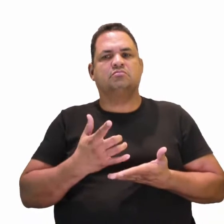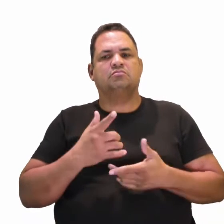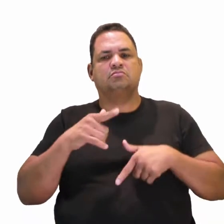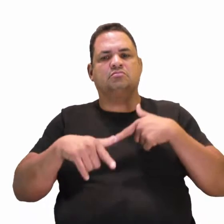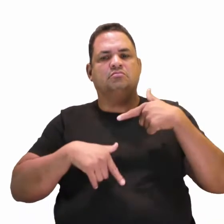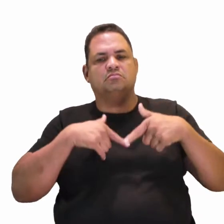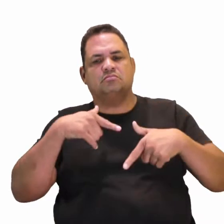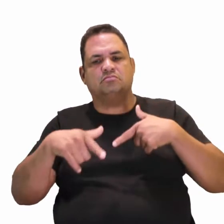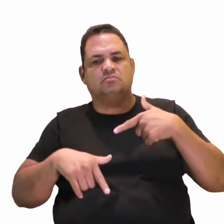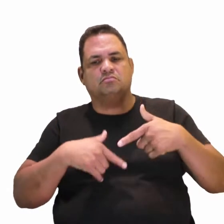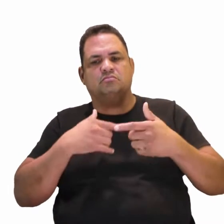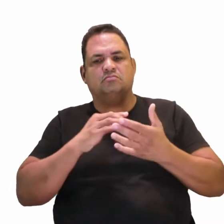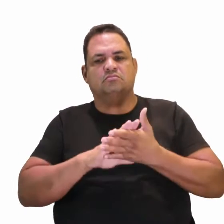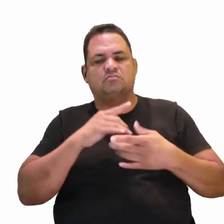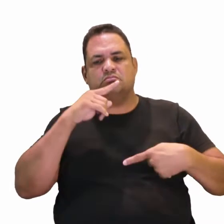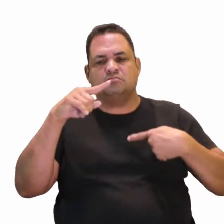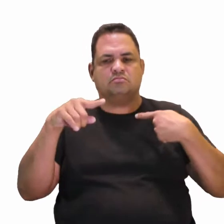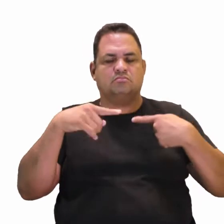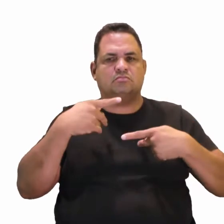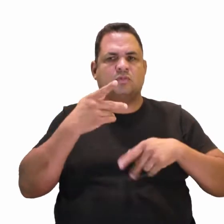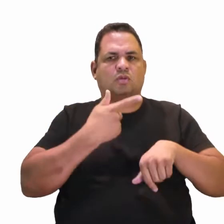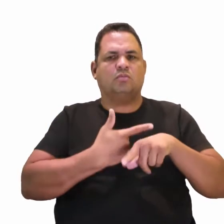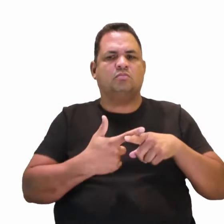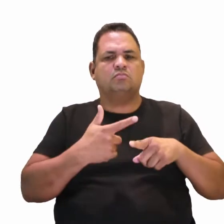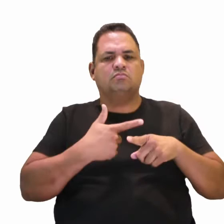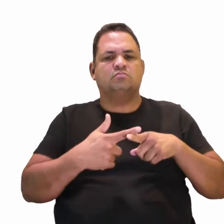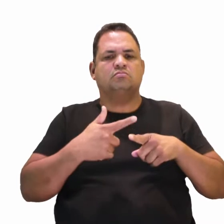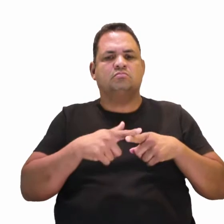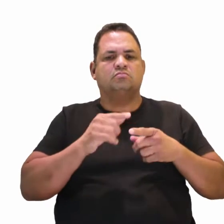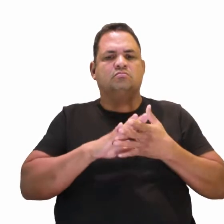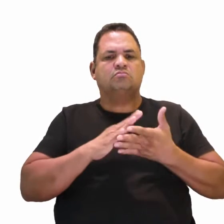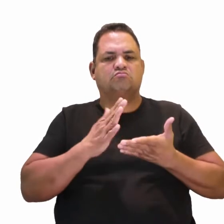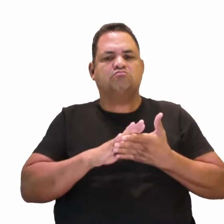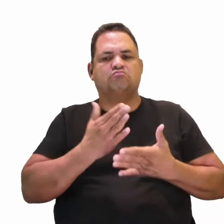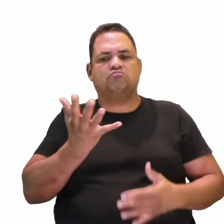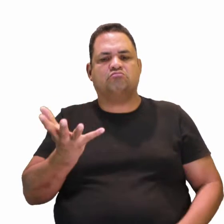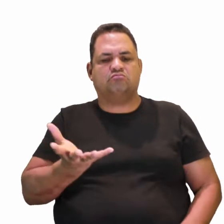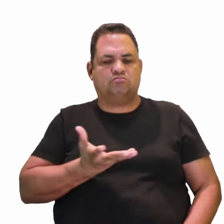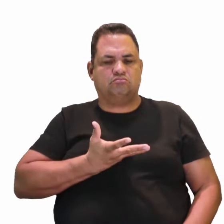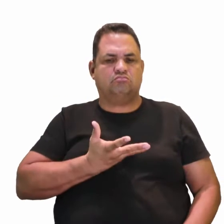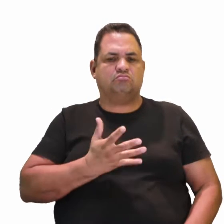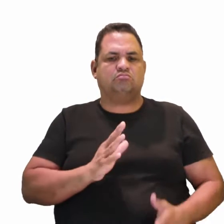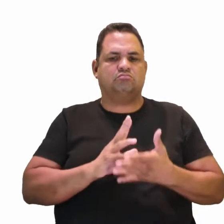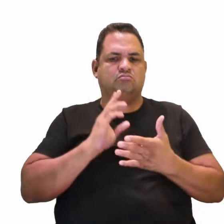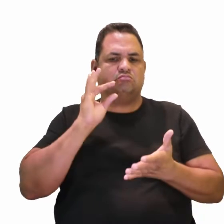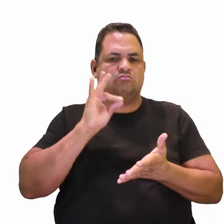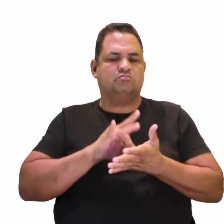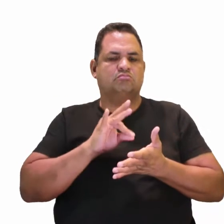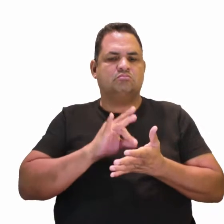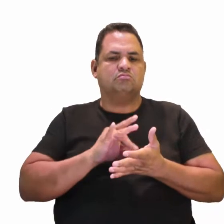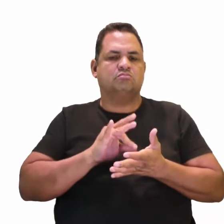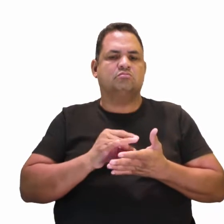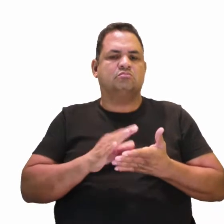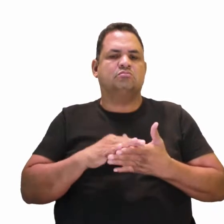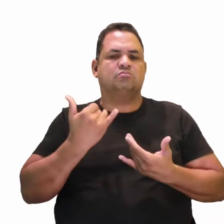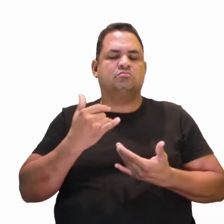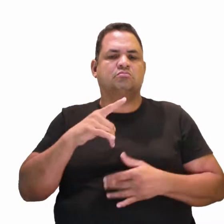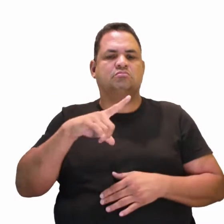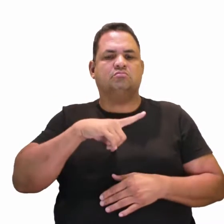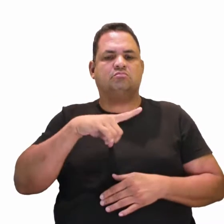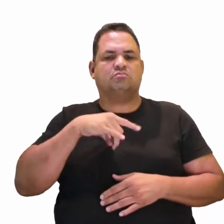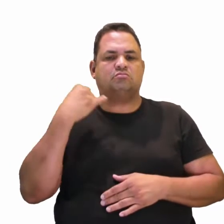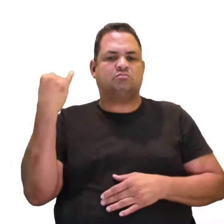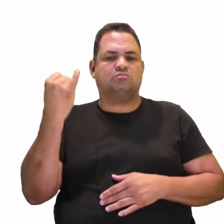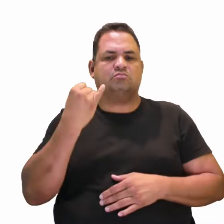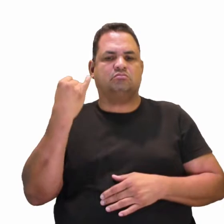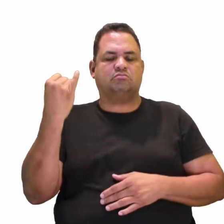voluntário por uma causa ou um problema que você se importe, né? Que você realmente se importe de verdade. Aí nós temos